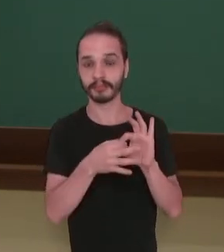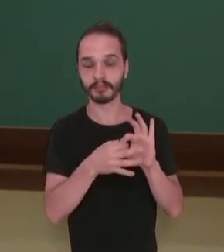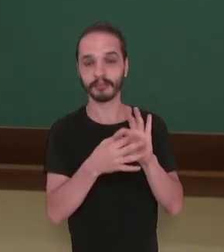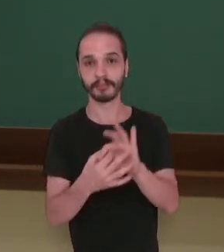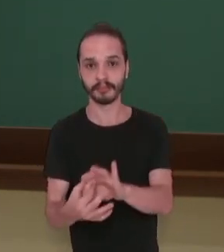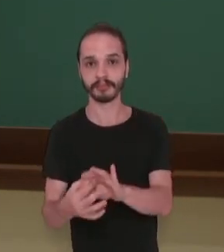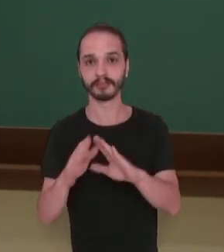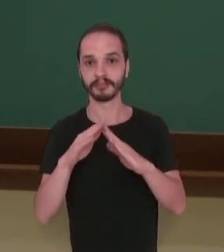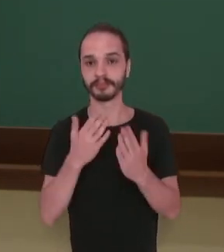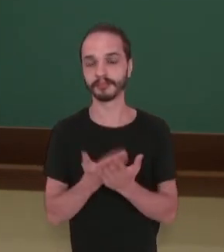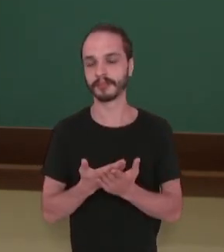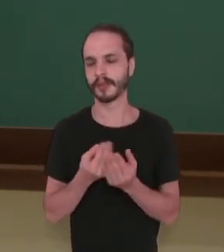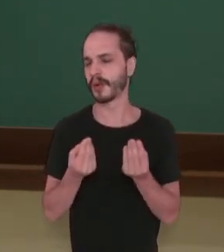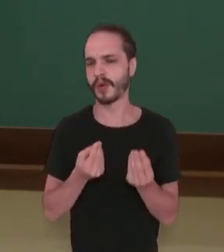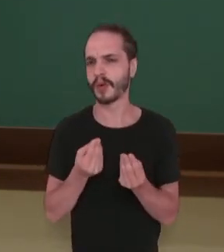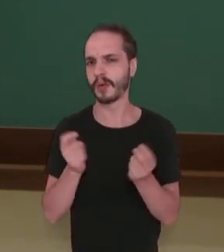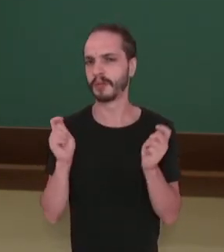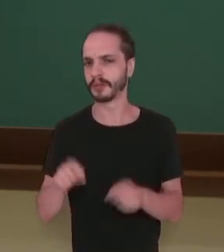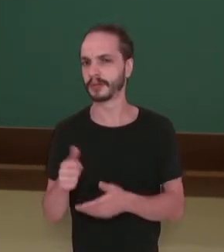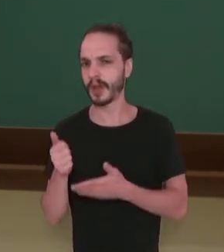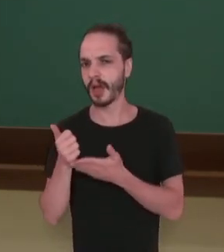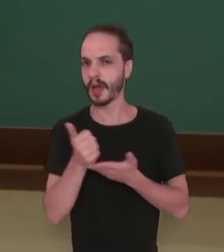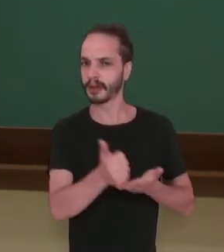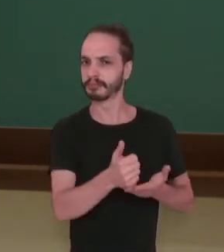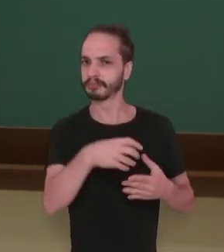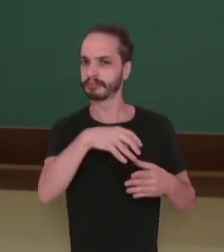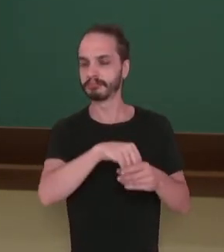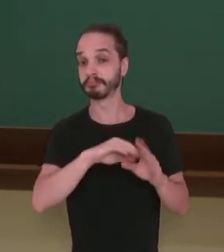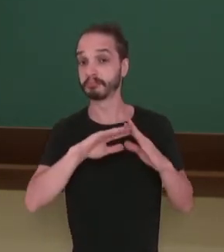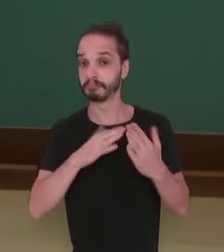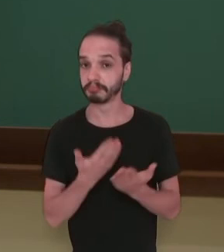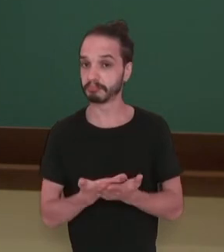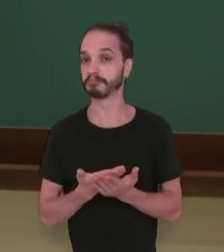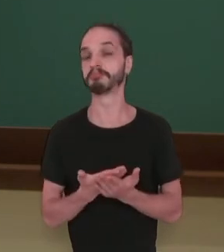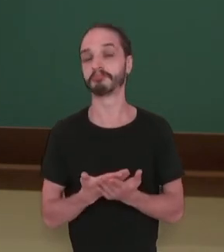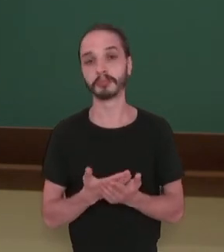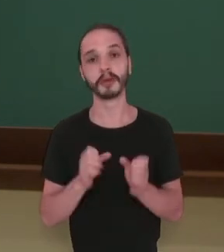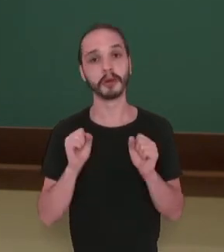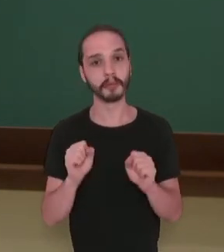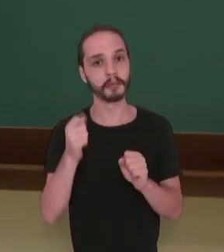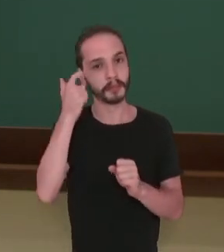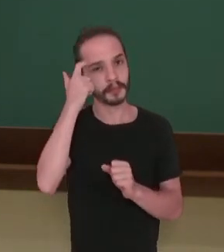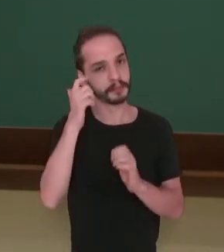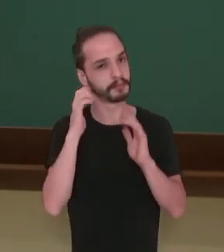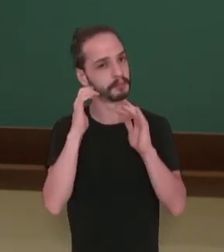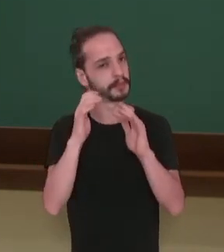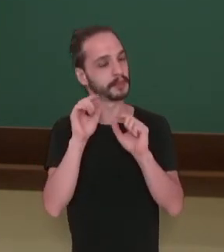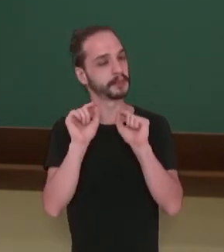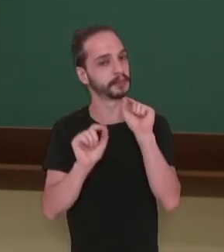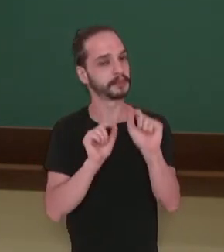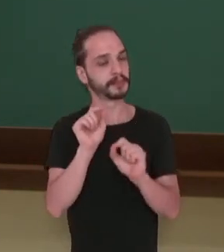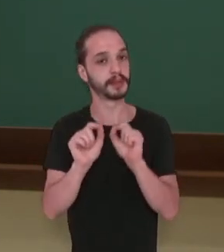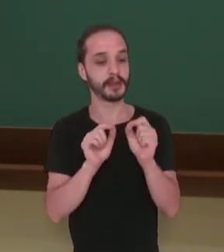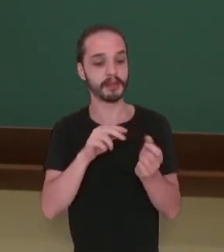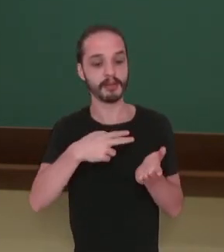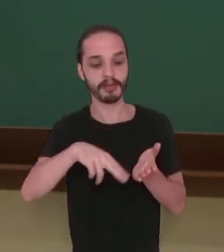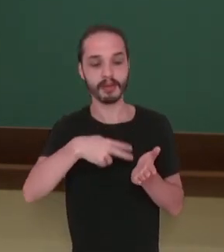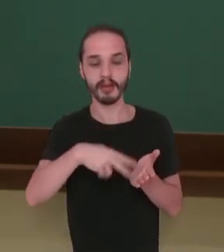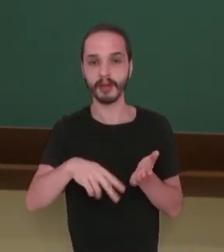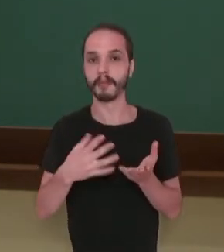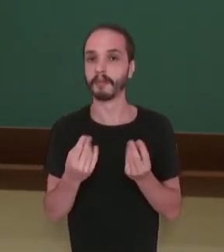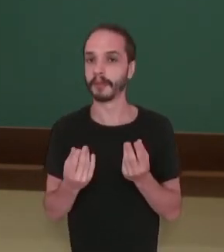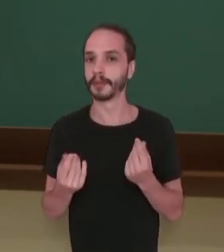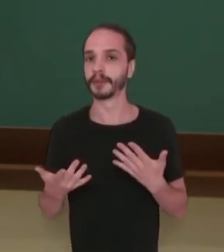a dança pode contribuir dentro da escola? A gente pode pensar que a dança, ela é algo muito